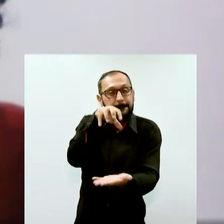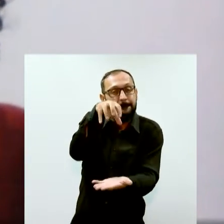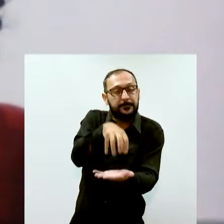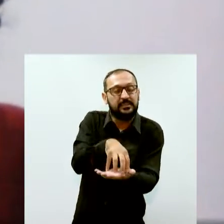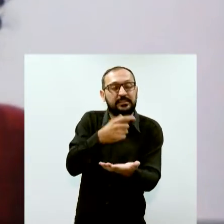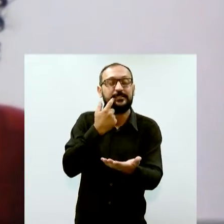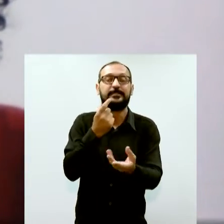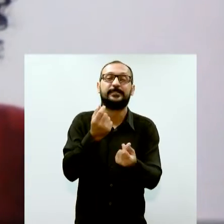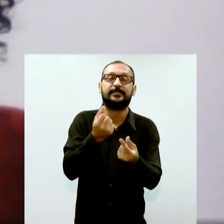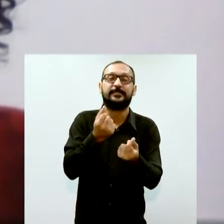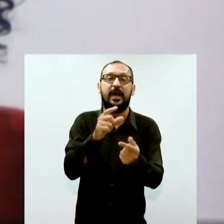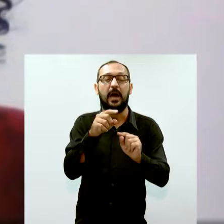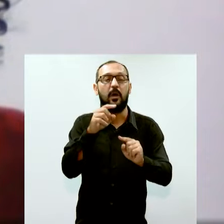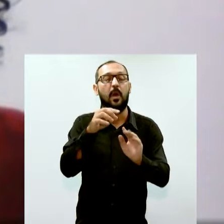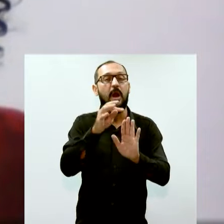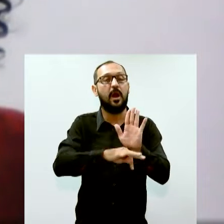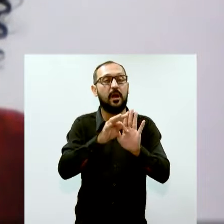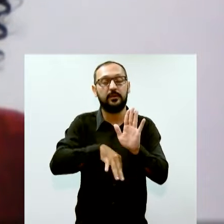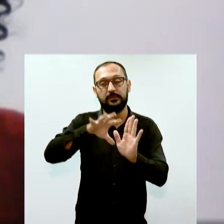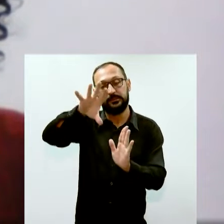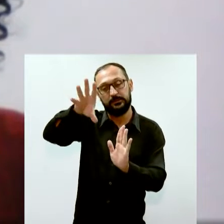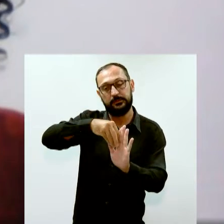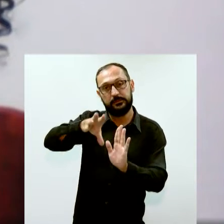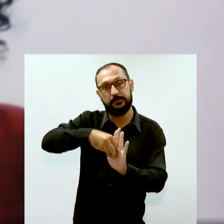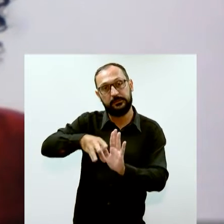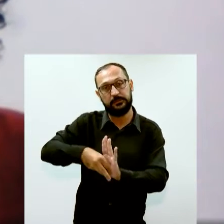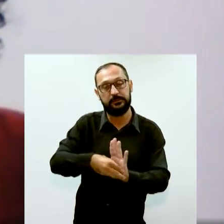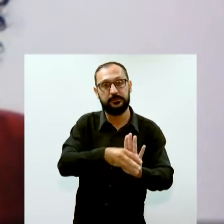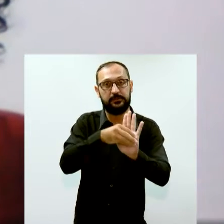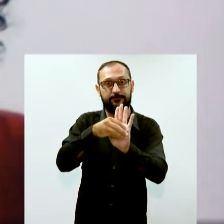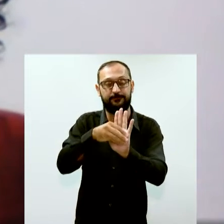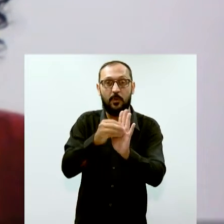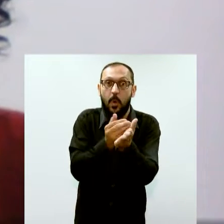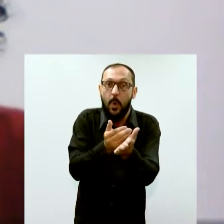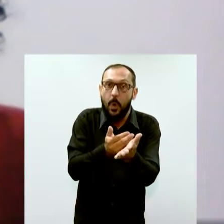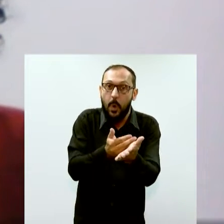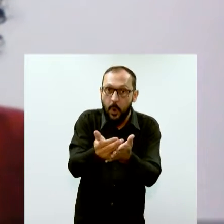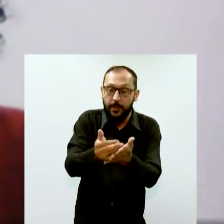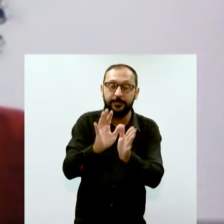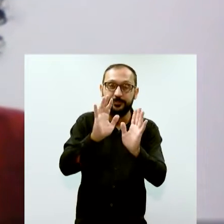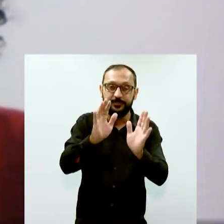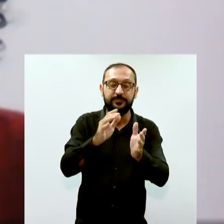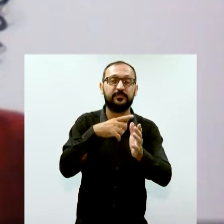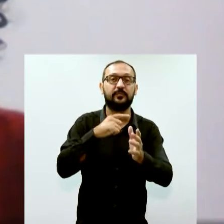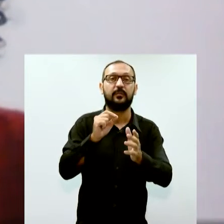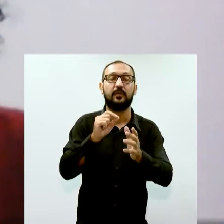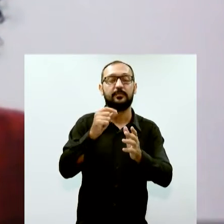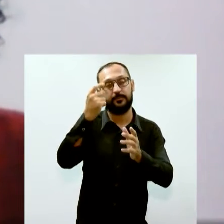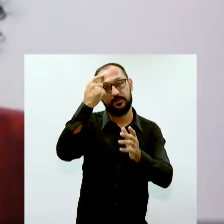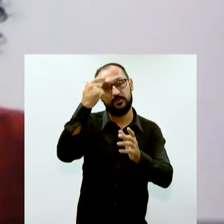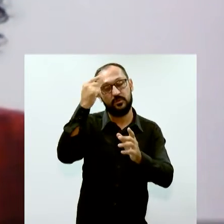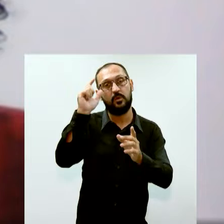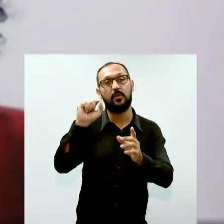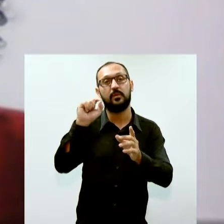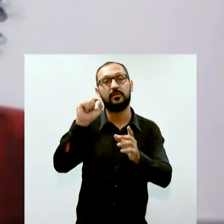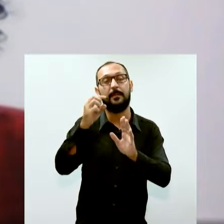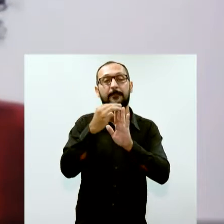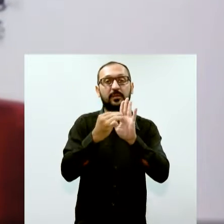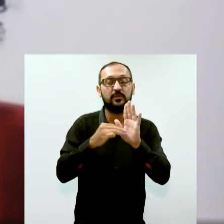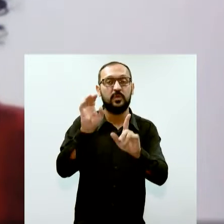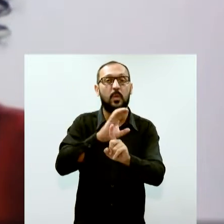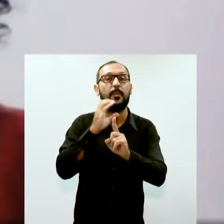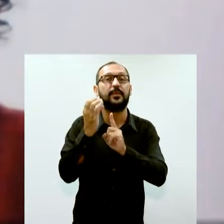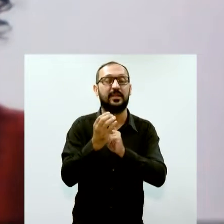aí selecionaram os textos que seriam inseridos nesse trabalho. A princípio, nós trabalhamos com educomunicação, com a metodologia do